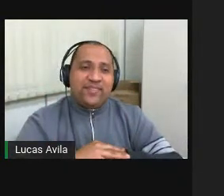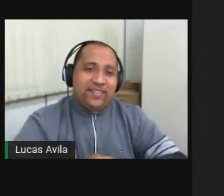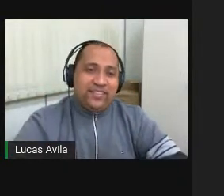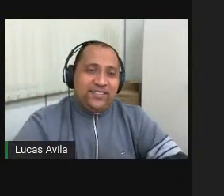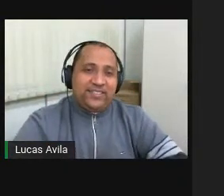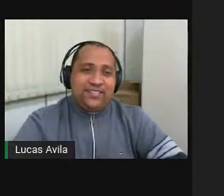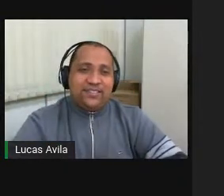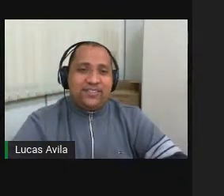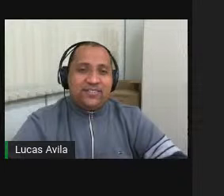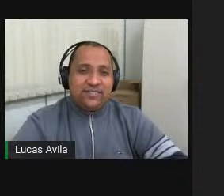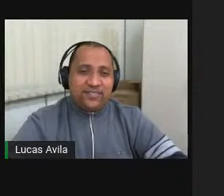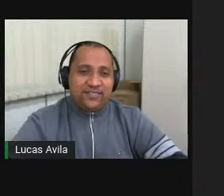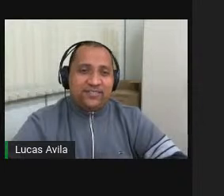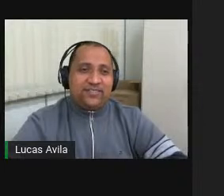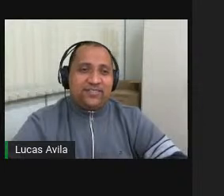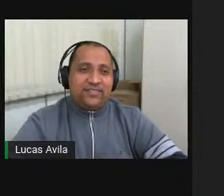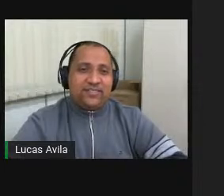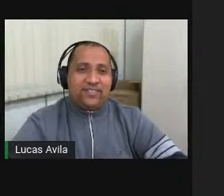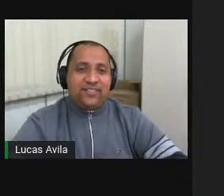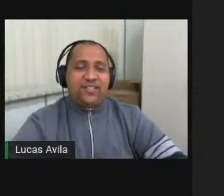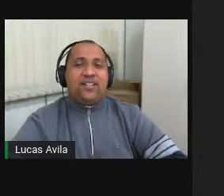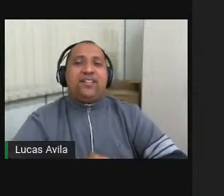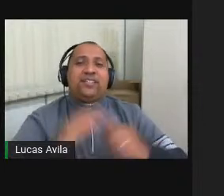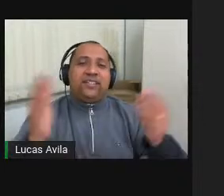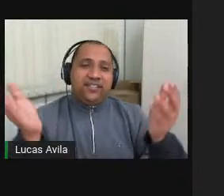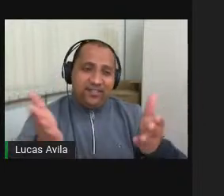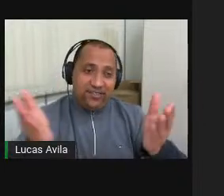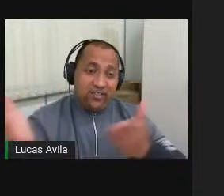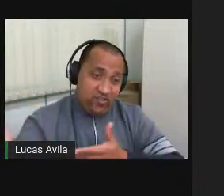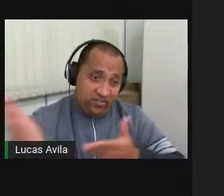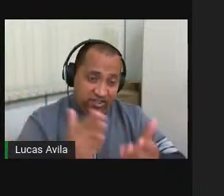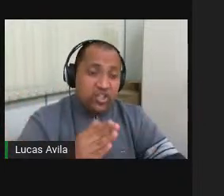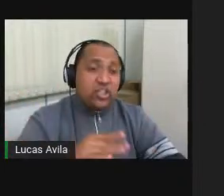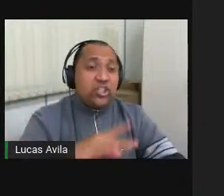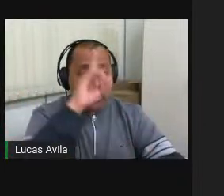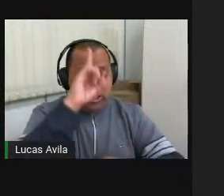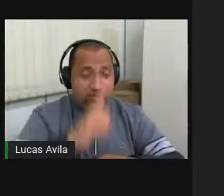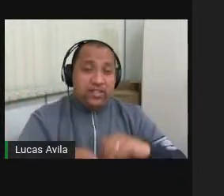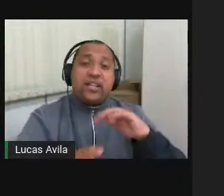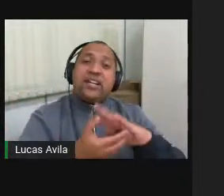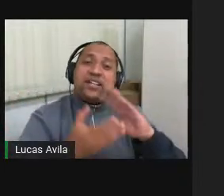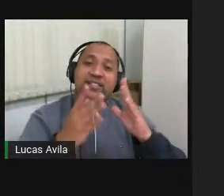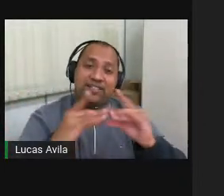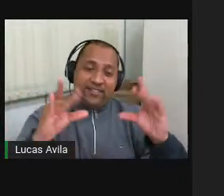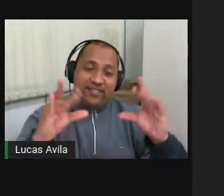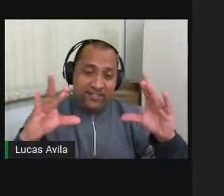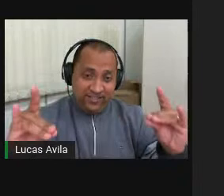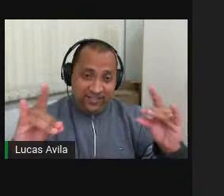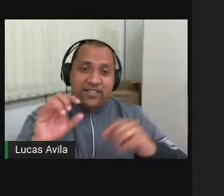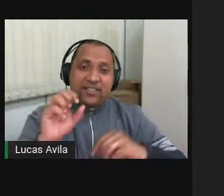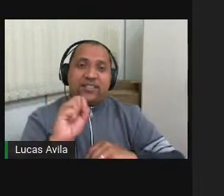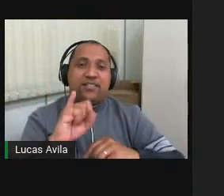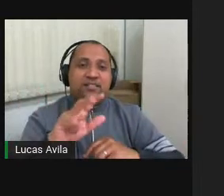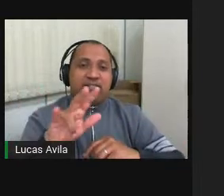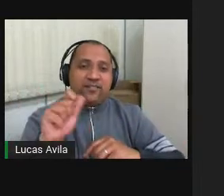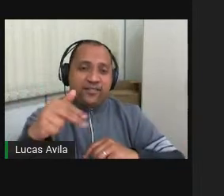Para seu pronunciamento, convidamos a senhora diretora do campus de Aguarão, professora Silvana Maria